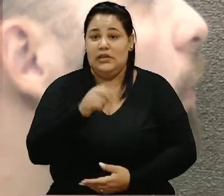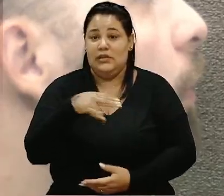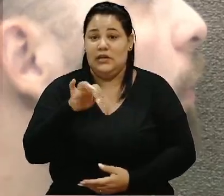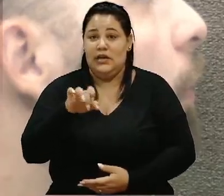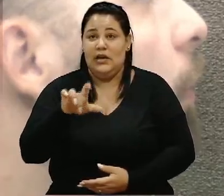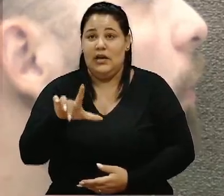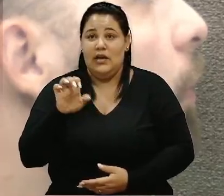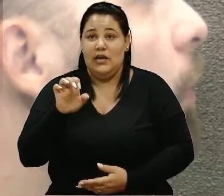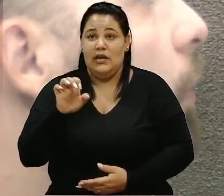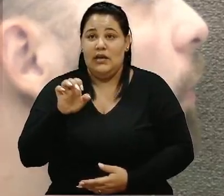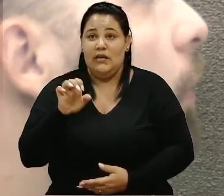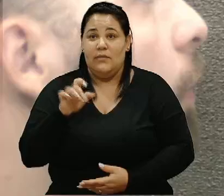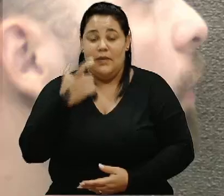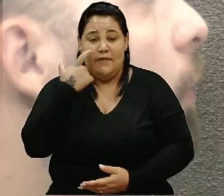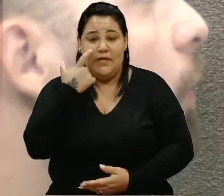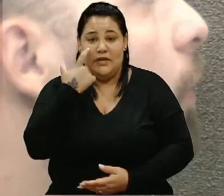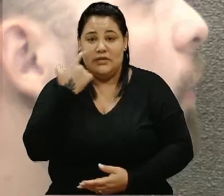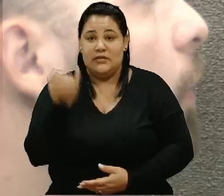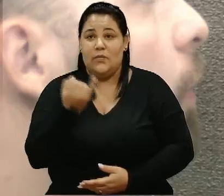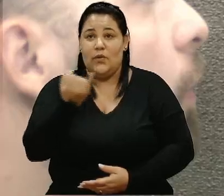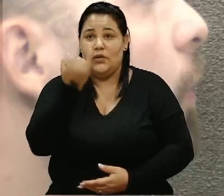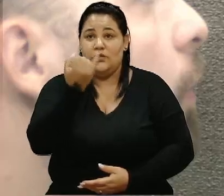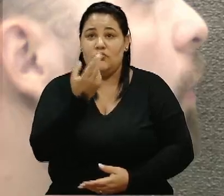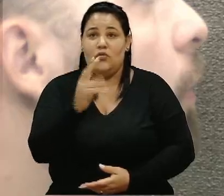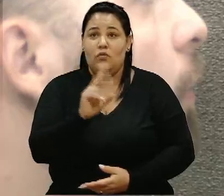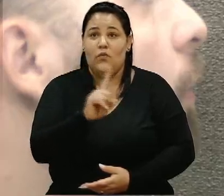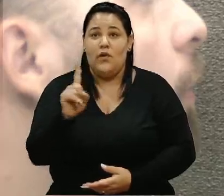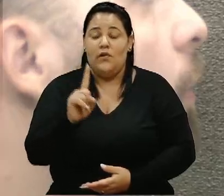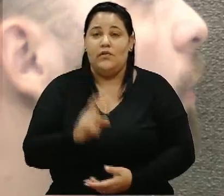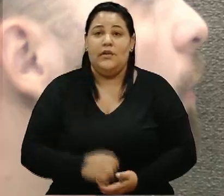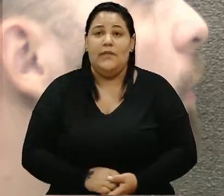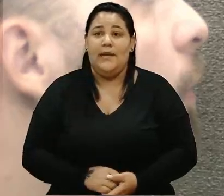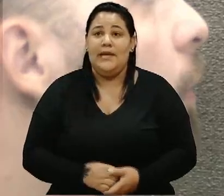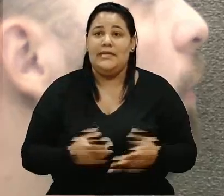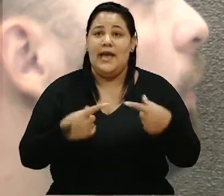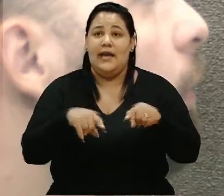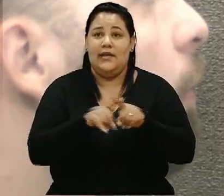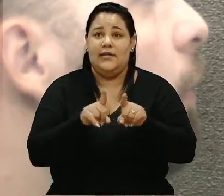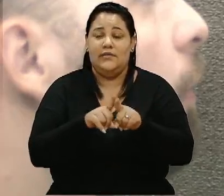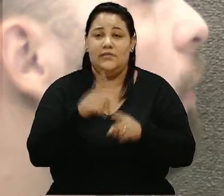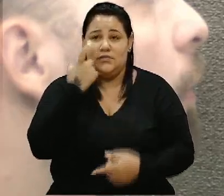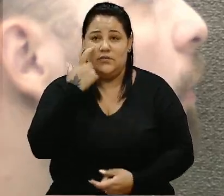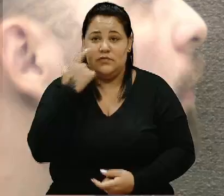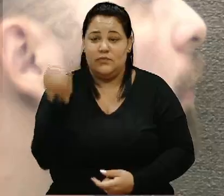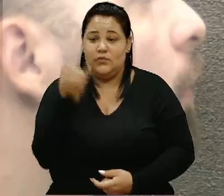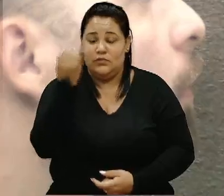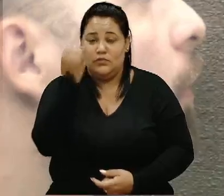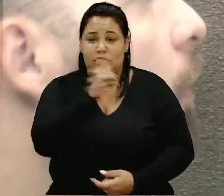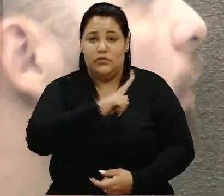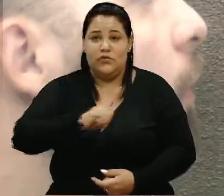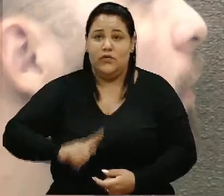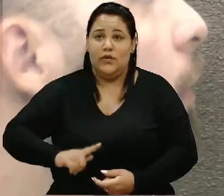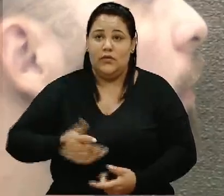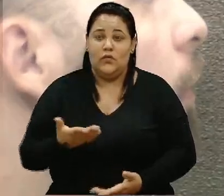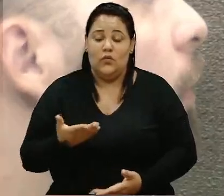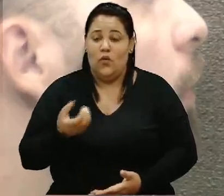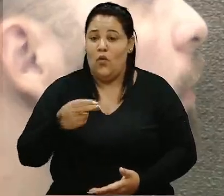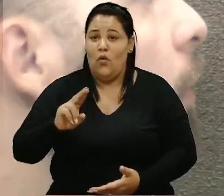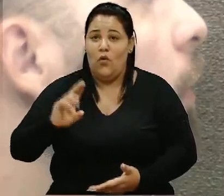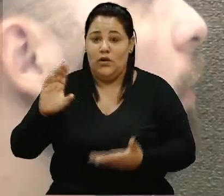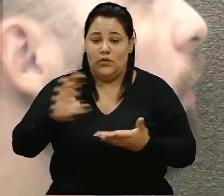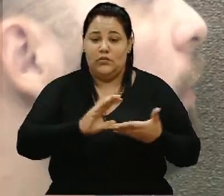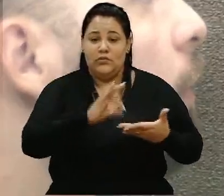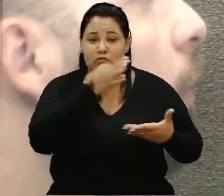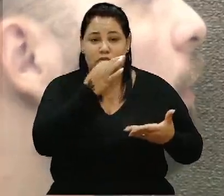para verificar se é importante ou não. Então, a gente tem que verificar realmente a importância do governo para os recursos, ou Caxias do Sul não precisa de